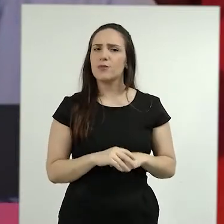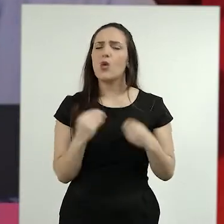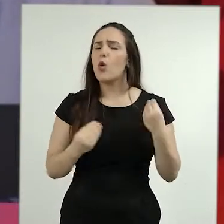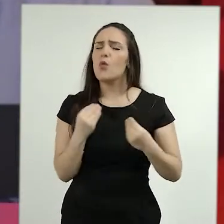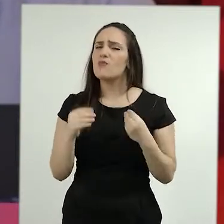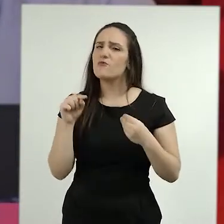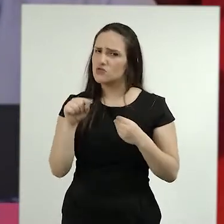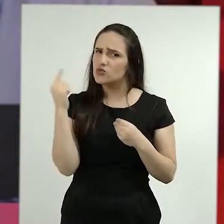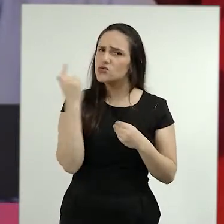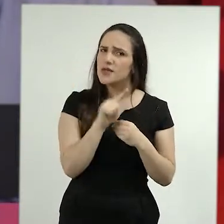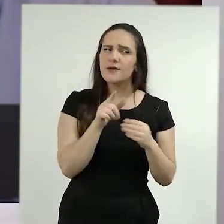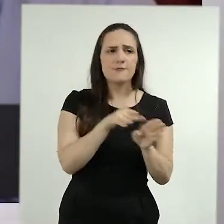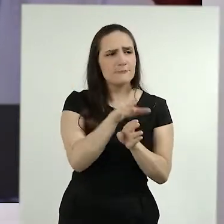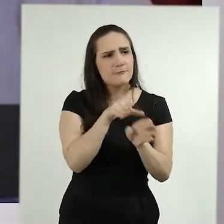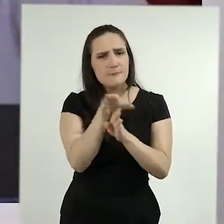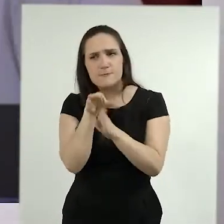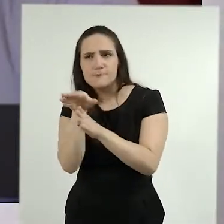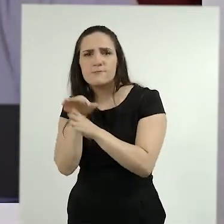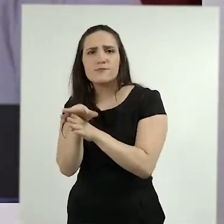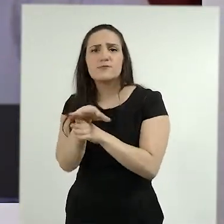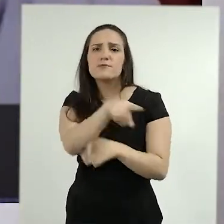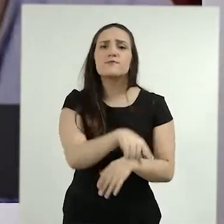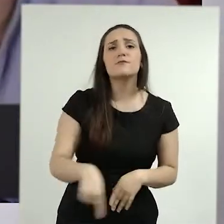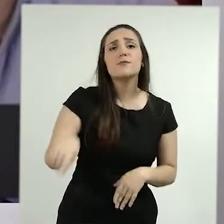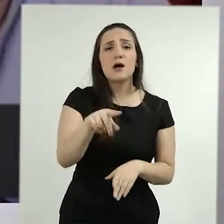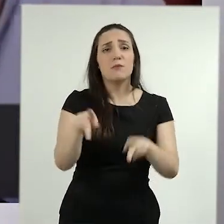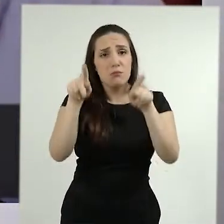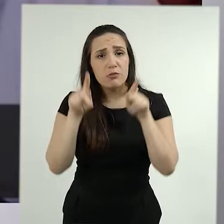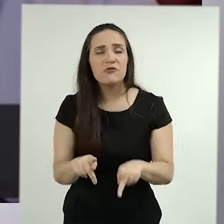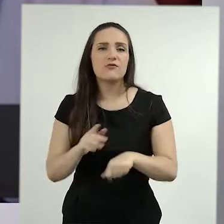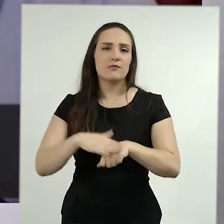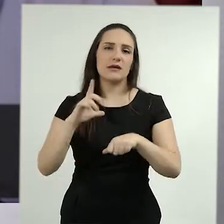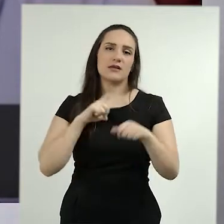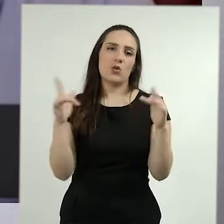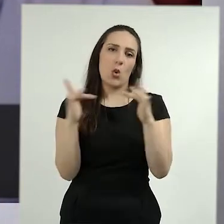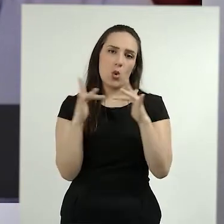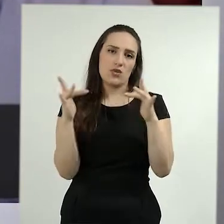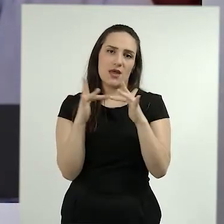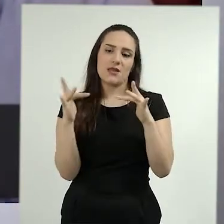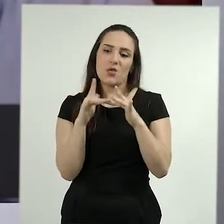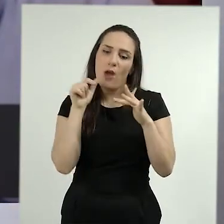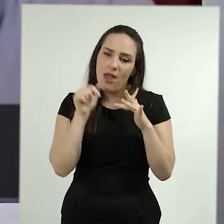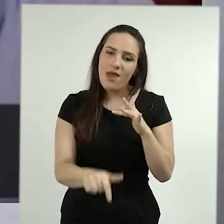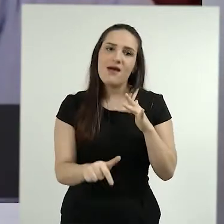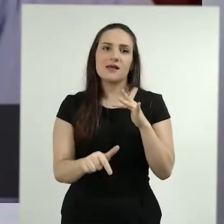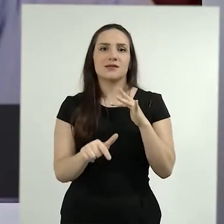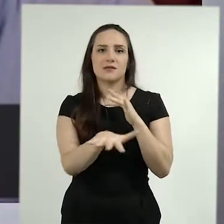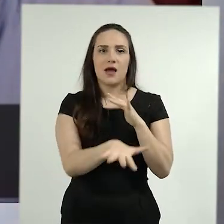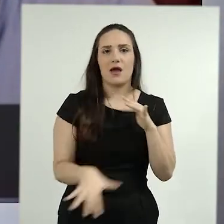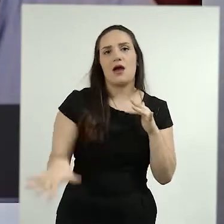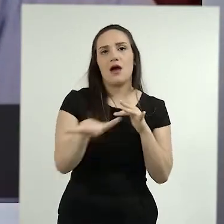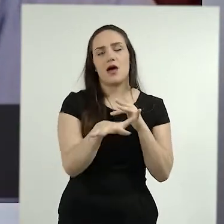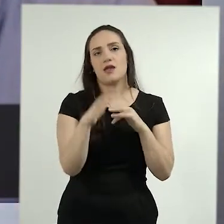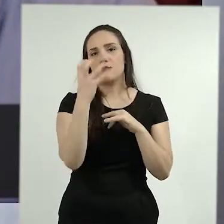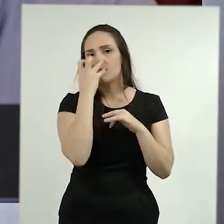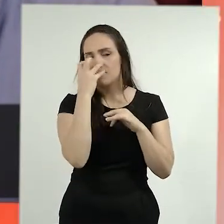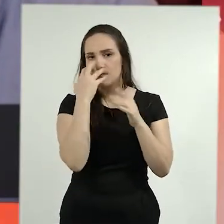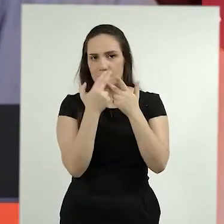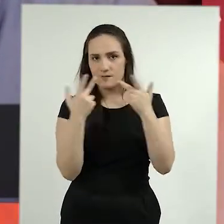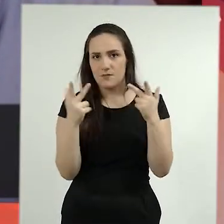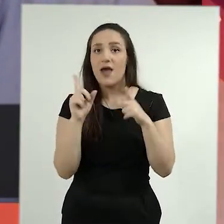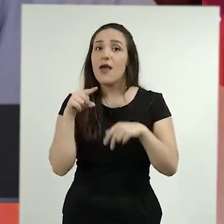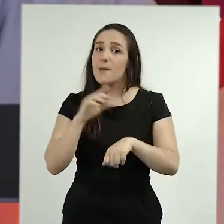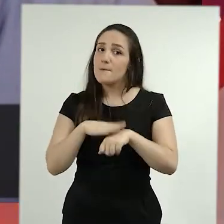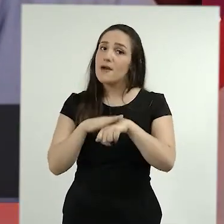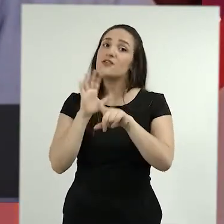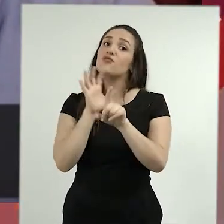terras. Como é que vocês conseguem chegar também ao público que é o que mais, digamos assim, mais